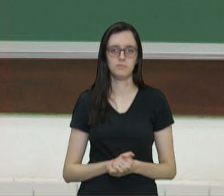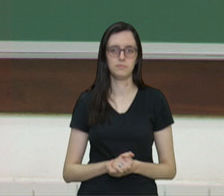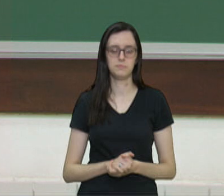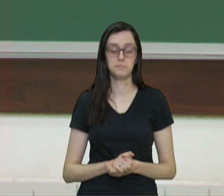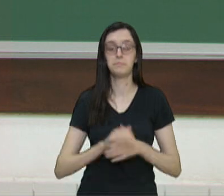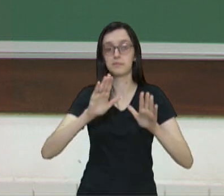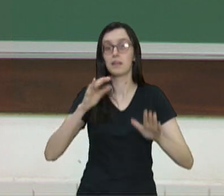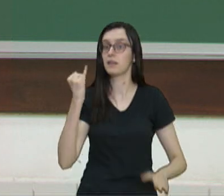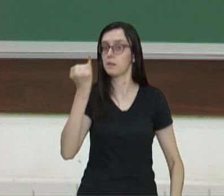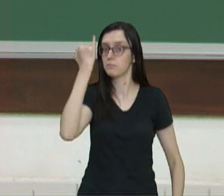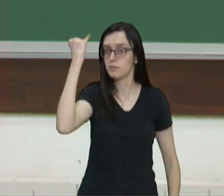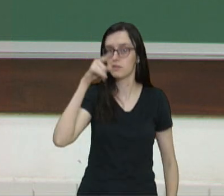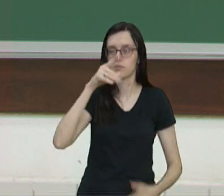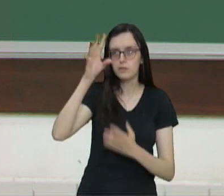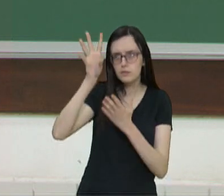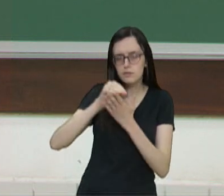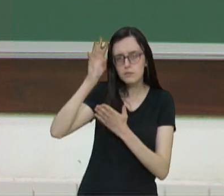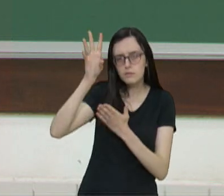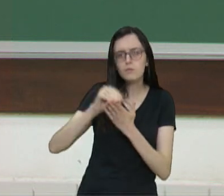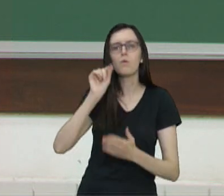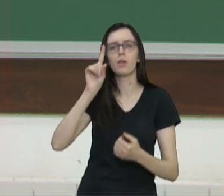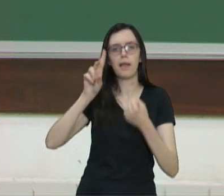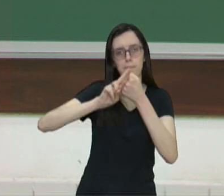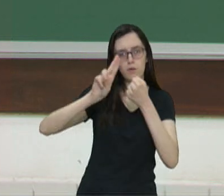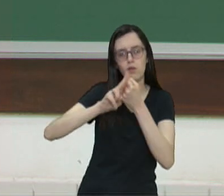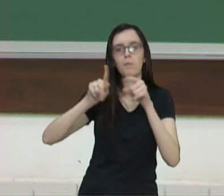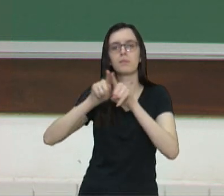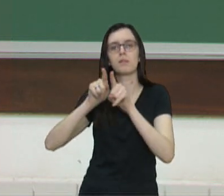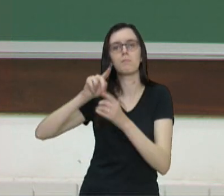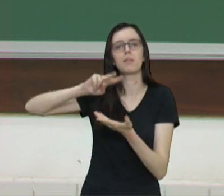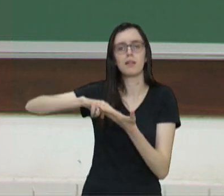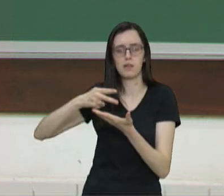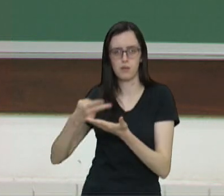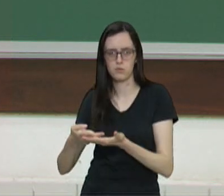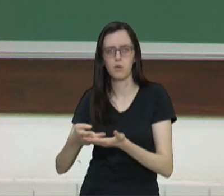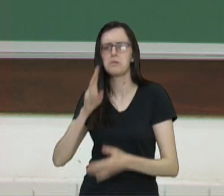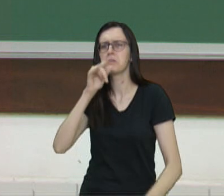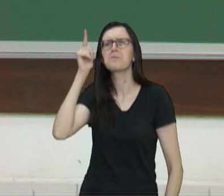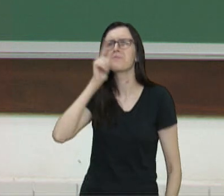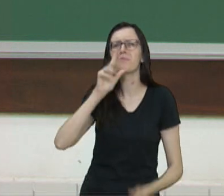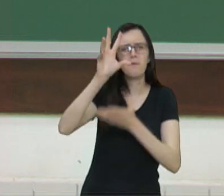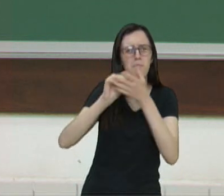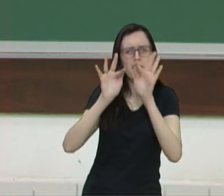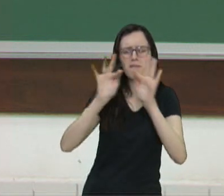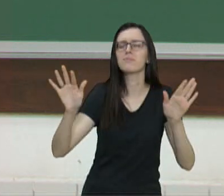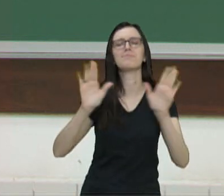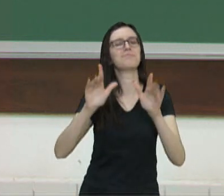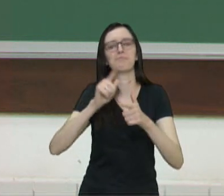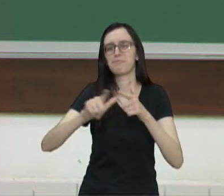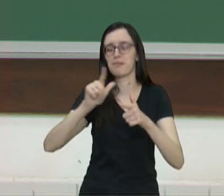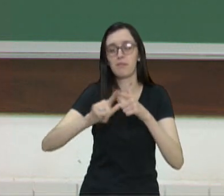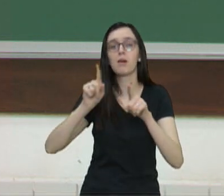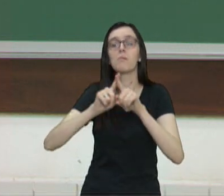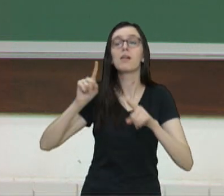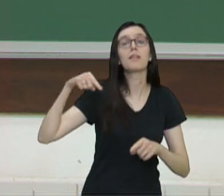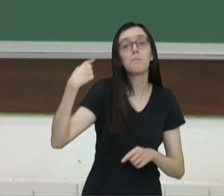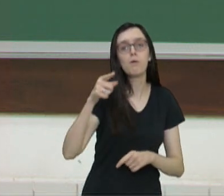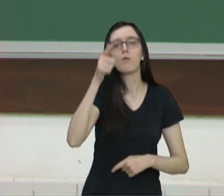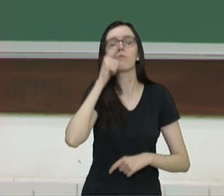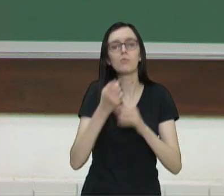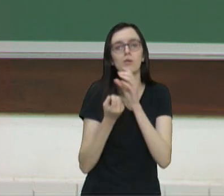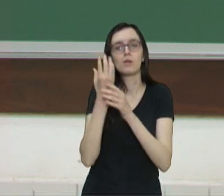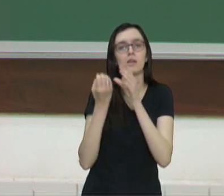Então é importante que você copie o pronome e a tradução. Se você não consegue copiar a frase, não tem problema, mesmo porque depois você pode